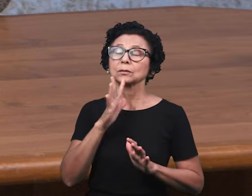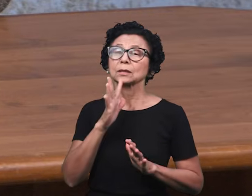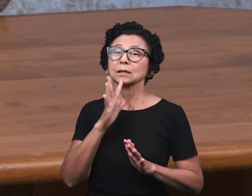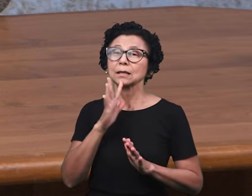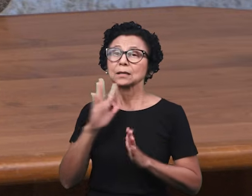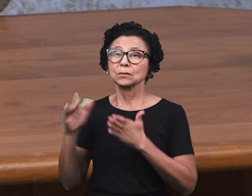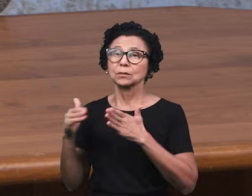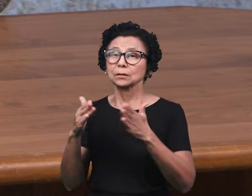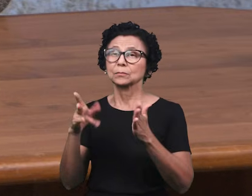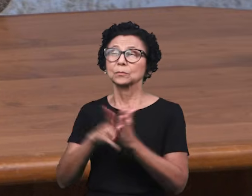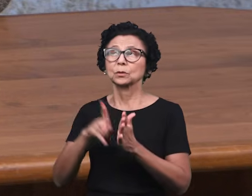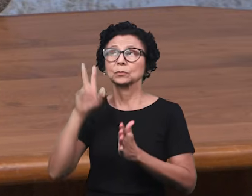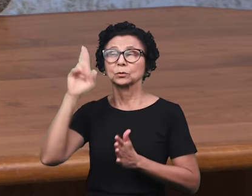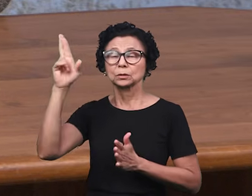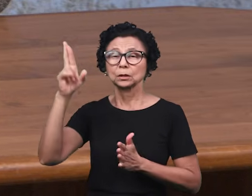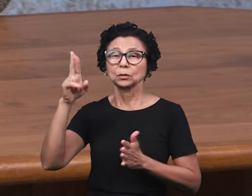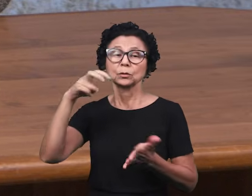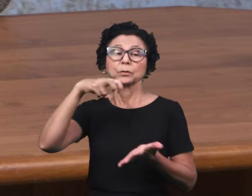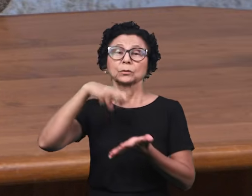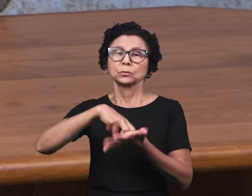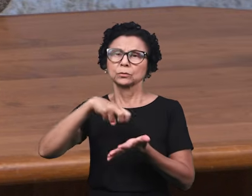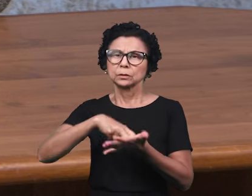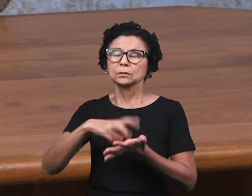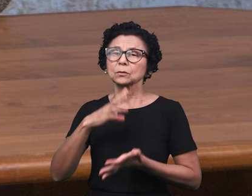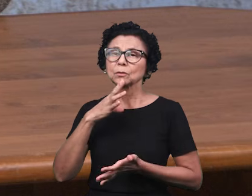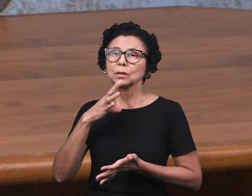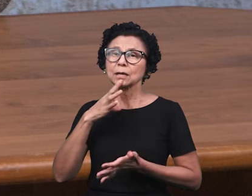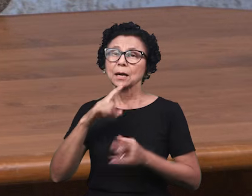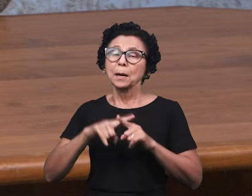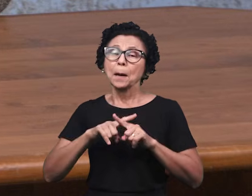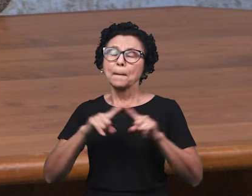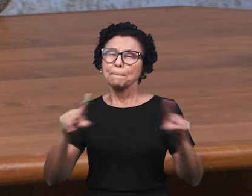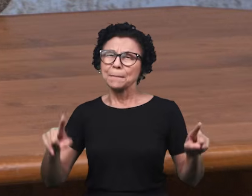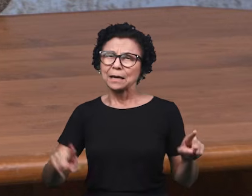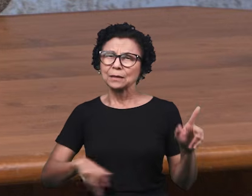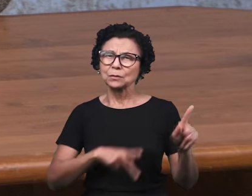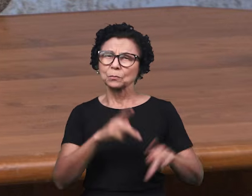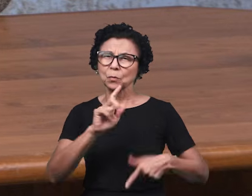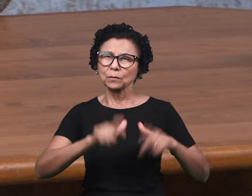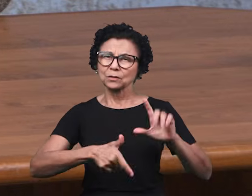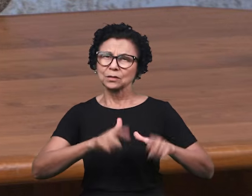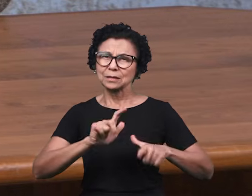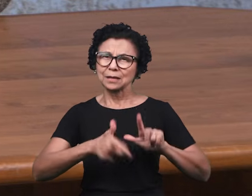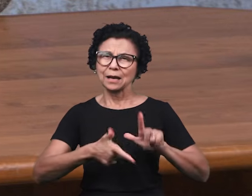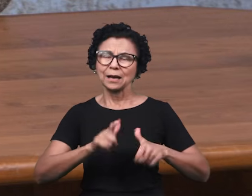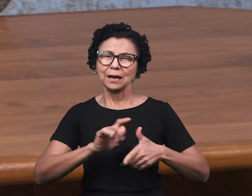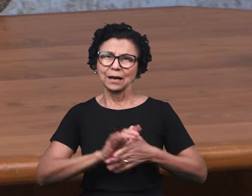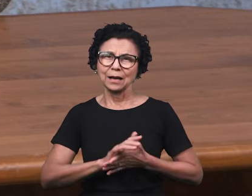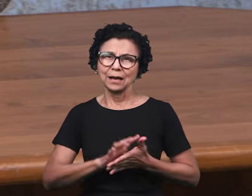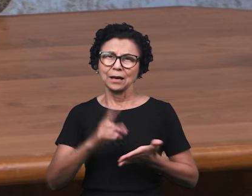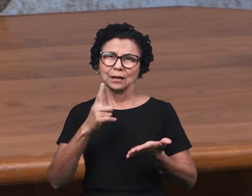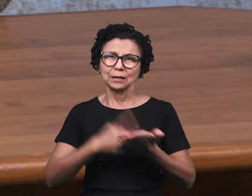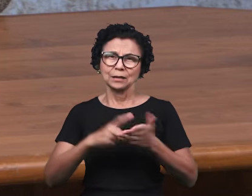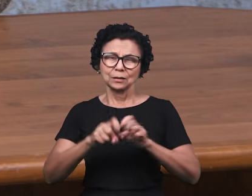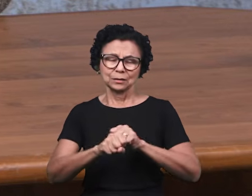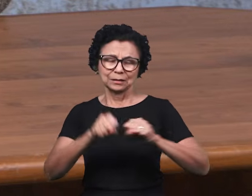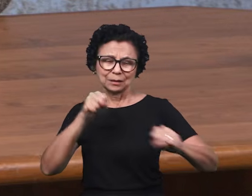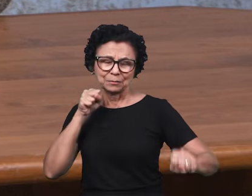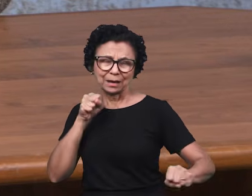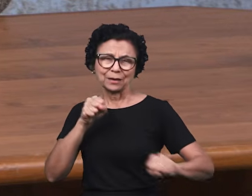Mas estes, de comum acordo, quebraram o jugo e romperam as